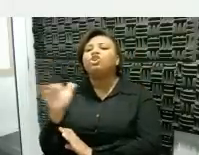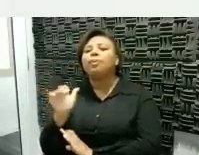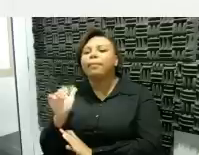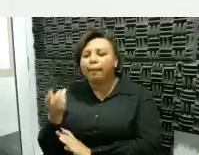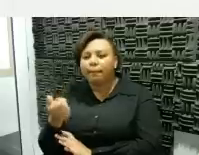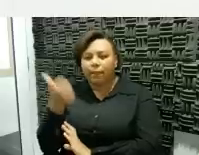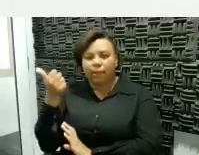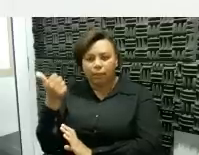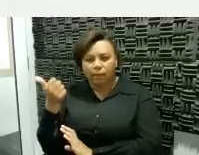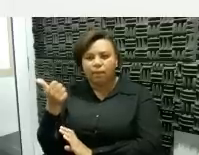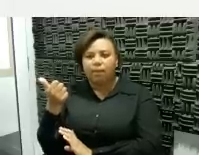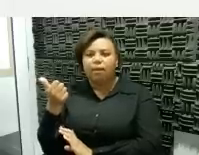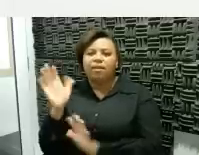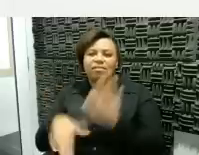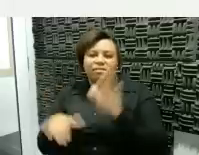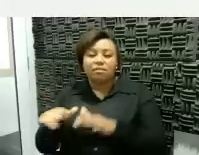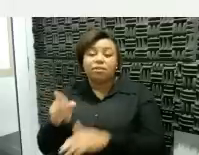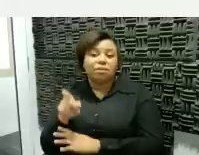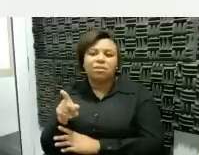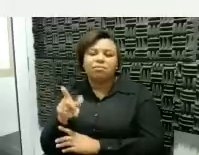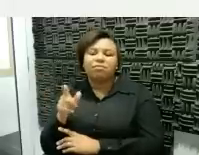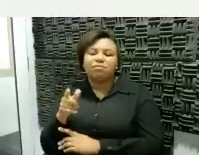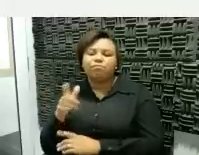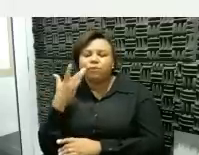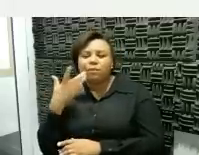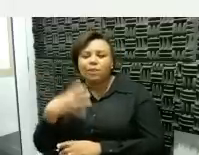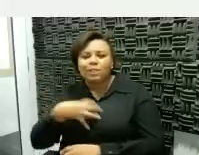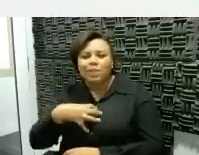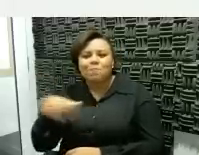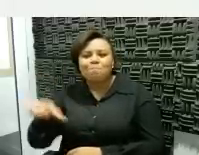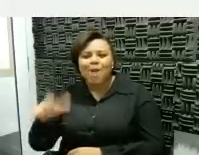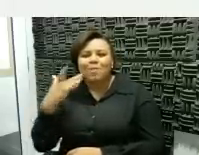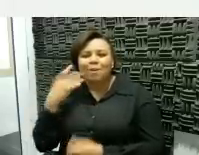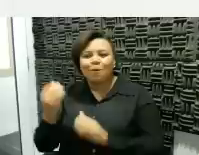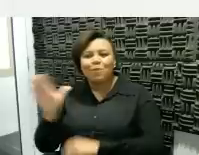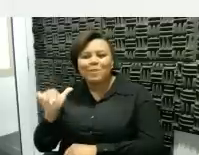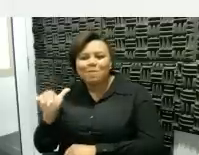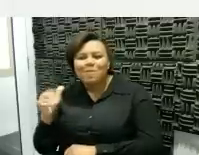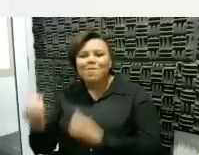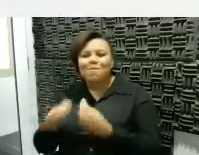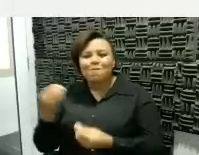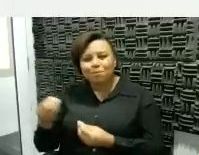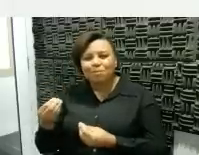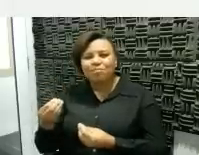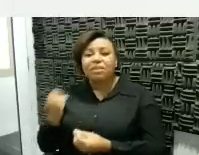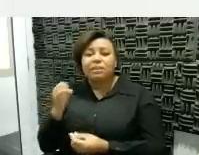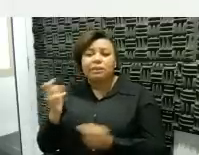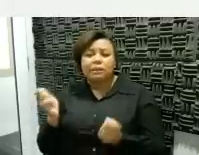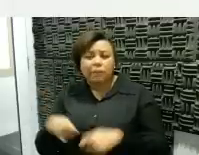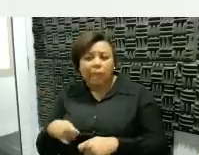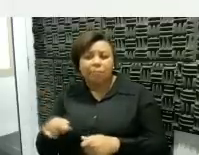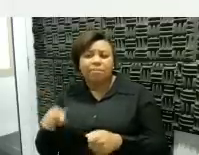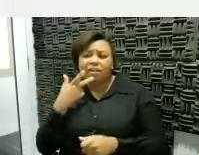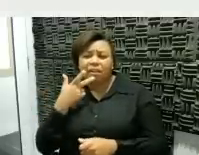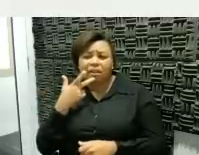não fica se sentindo mal não sabe como que vai chamar como que não vai chamar se pode falar da deficiência ou se não pode eu tenho